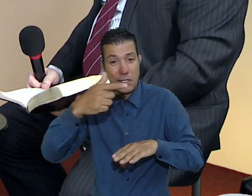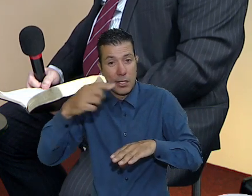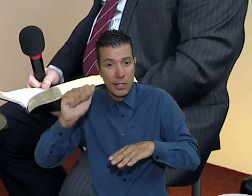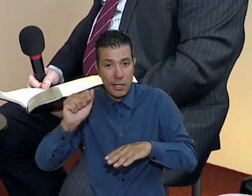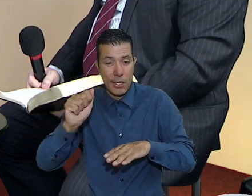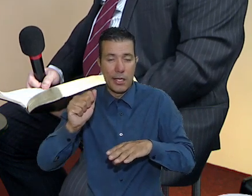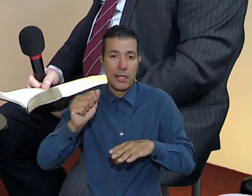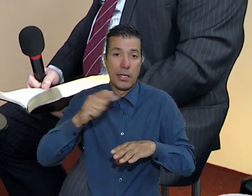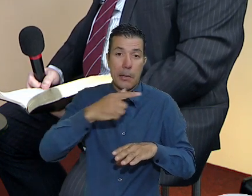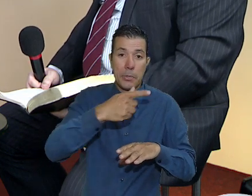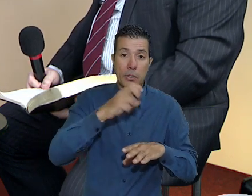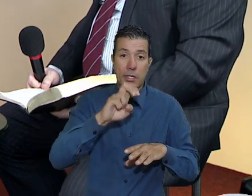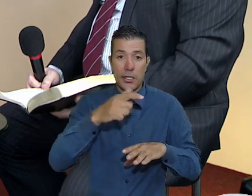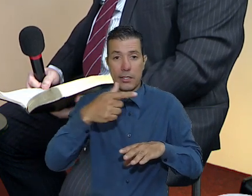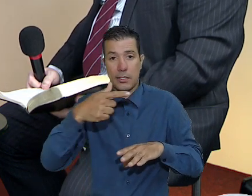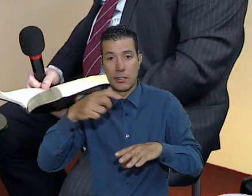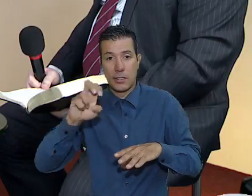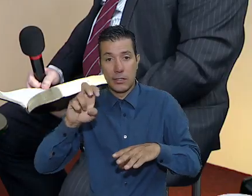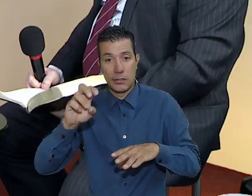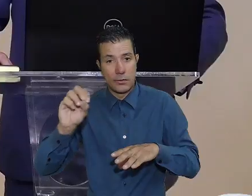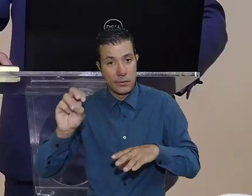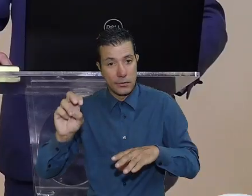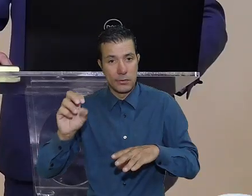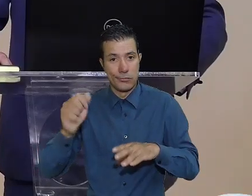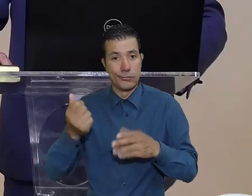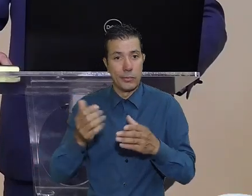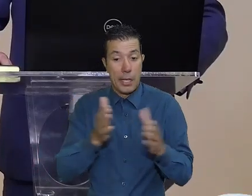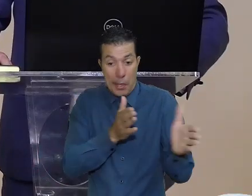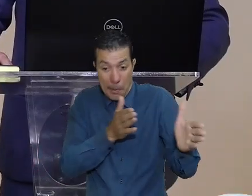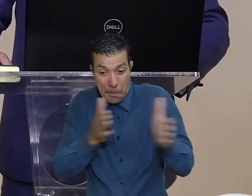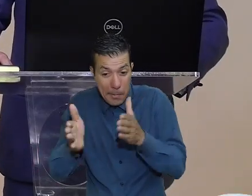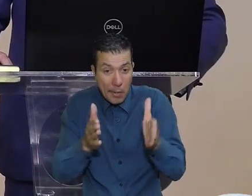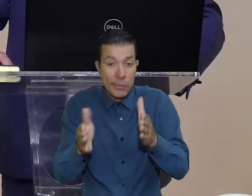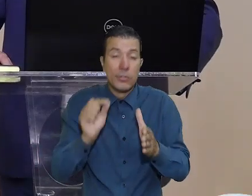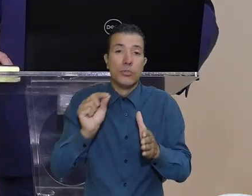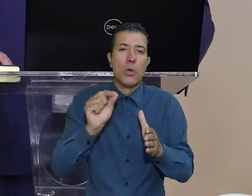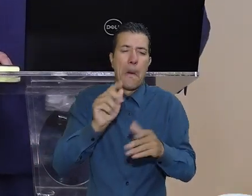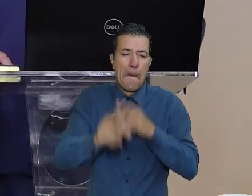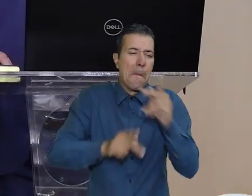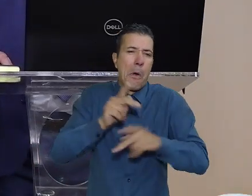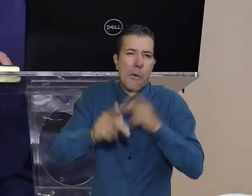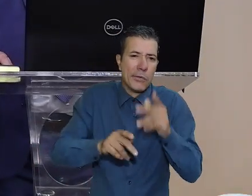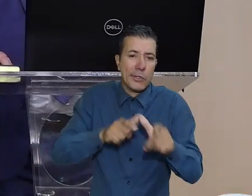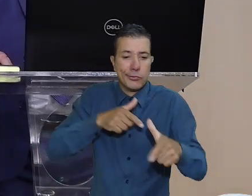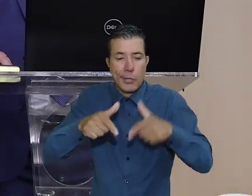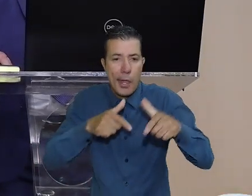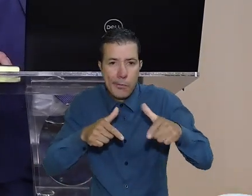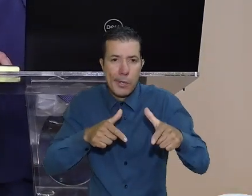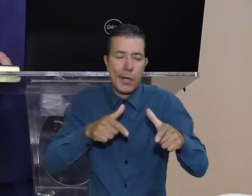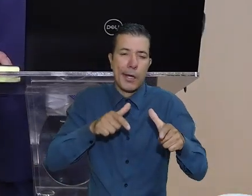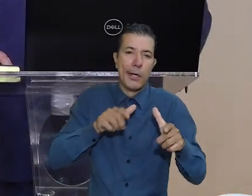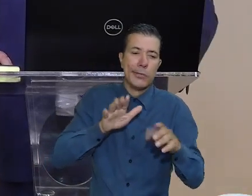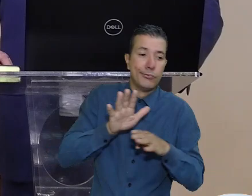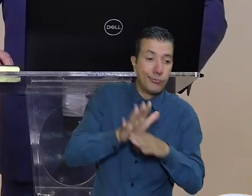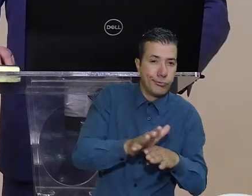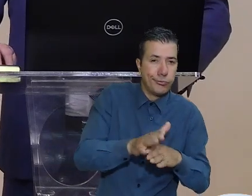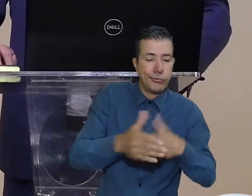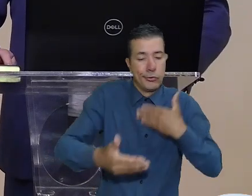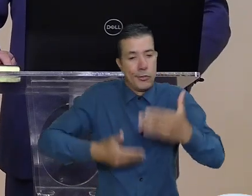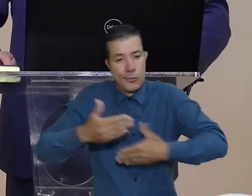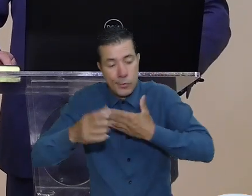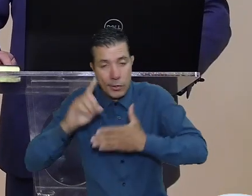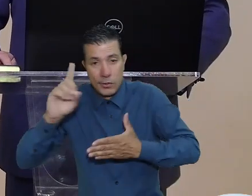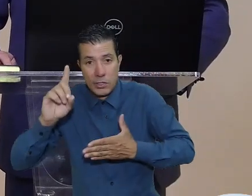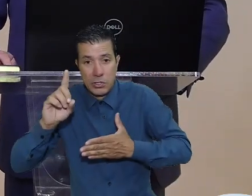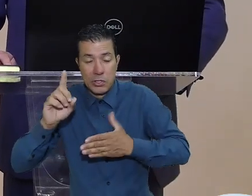ano 1755. Então, neste período, enquanto o povo de Deus estava trabalhando ali na reforma, também existia